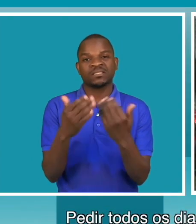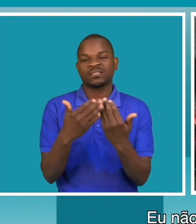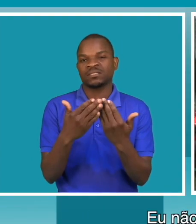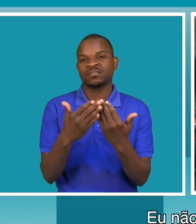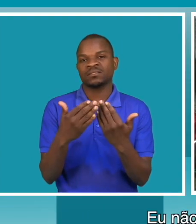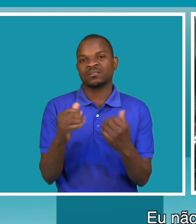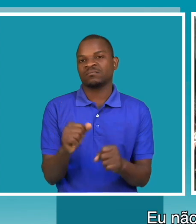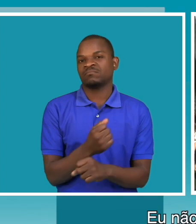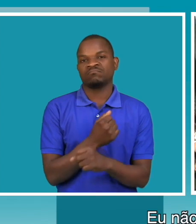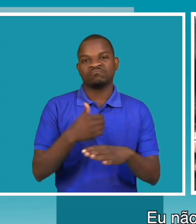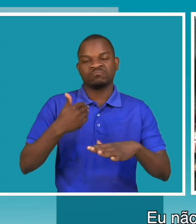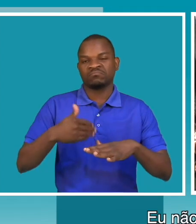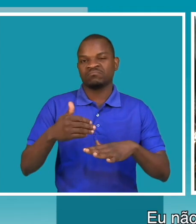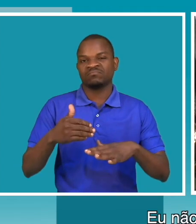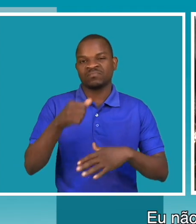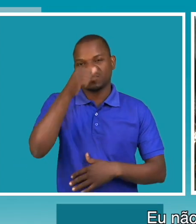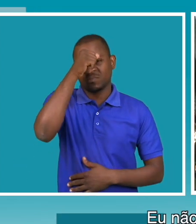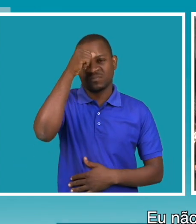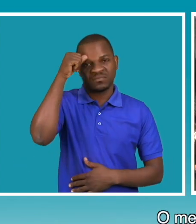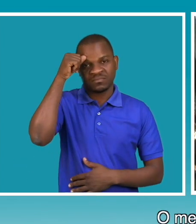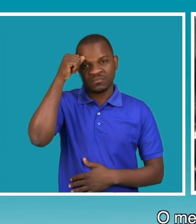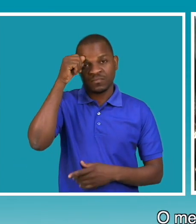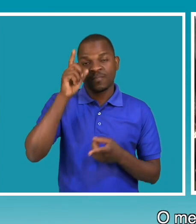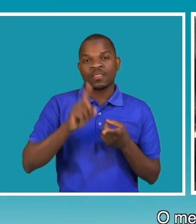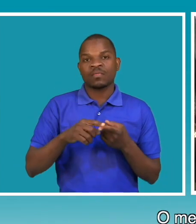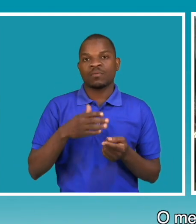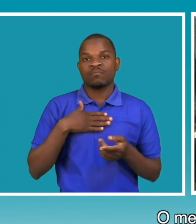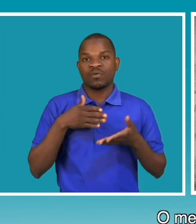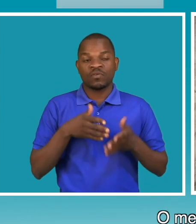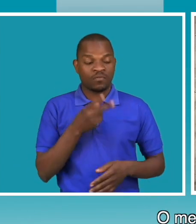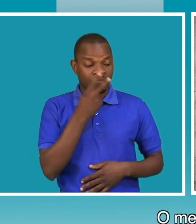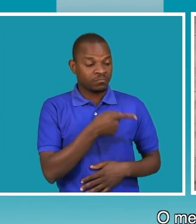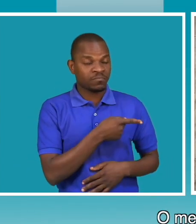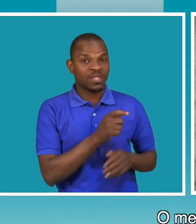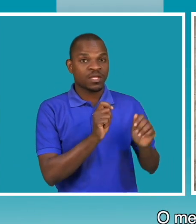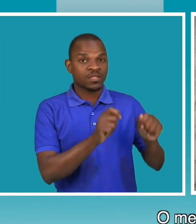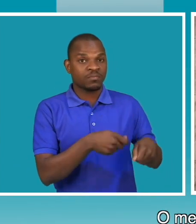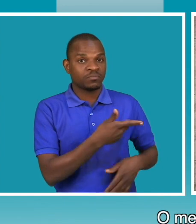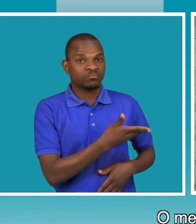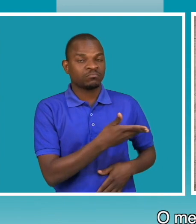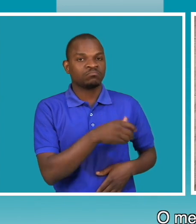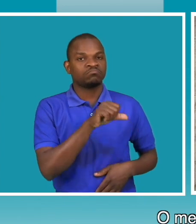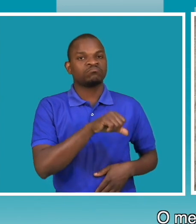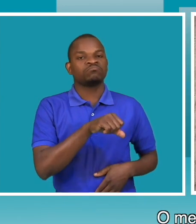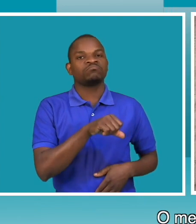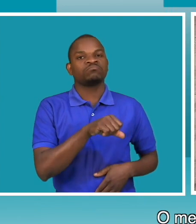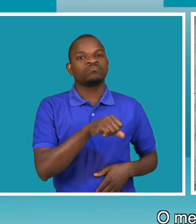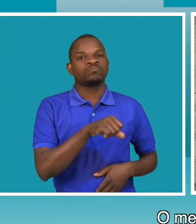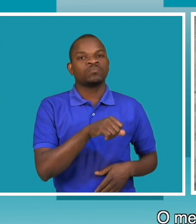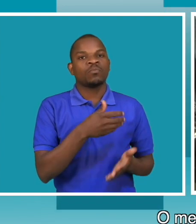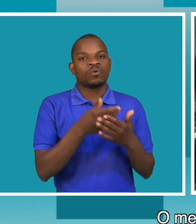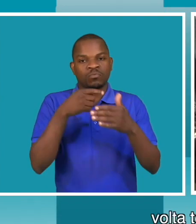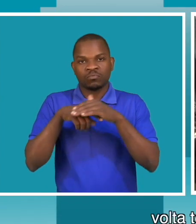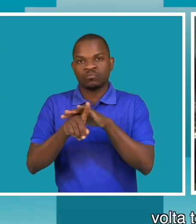feio. Eu não posso viver de pedir. O meu filho, como é que vê, o sapato que ele está cansado, quando vai à